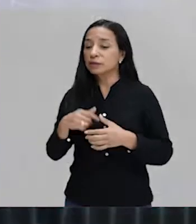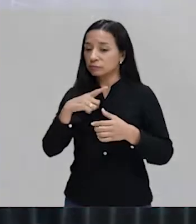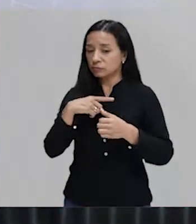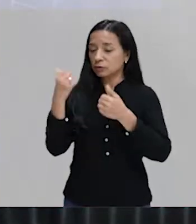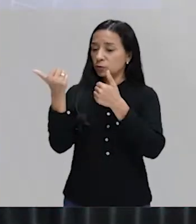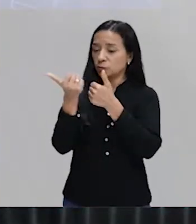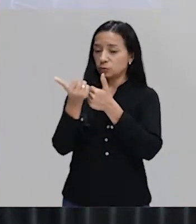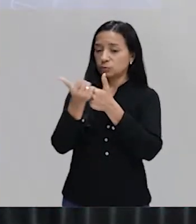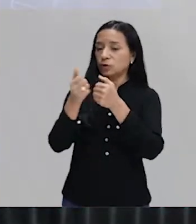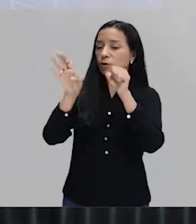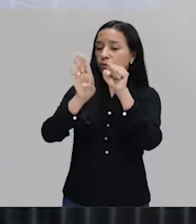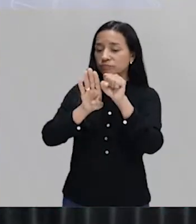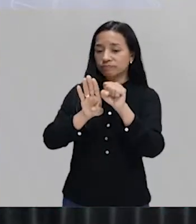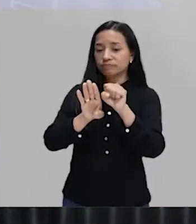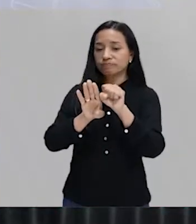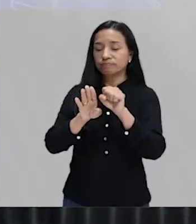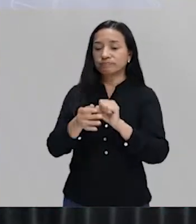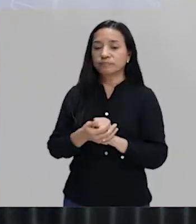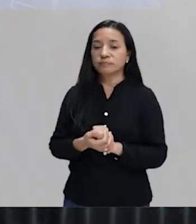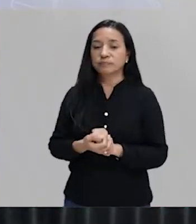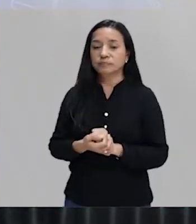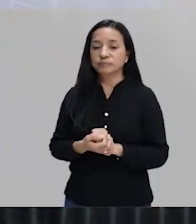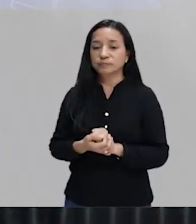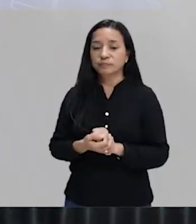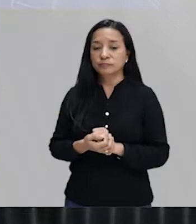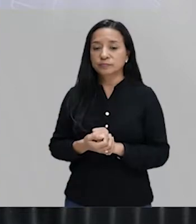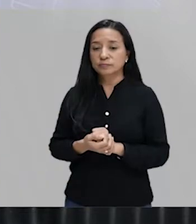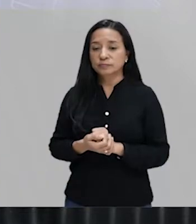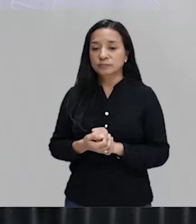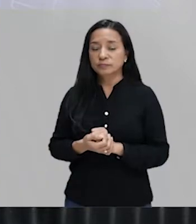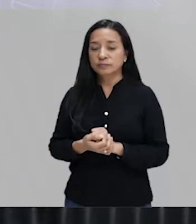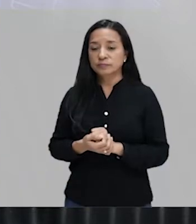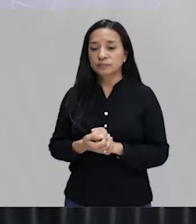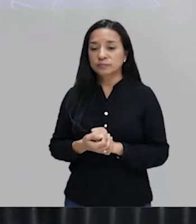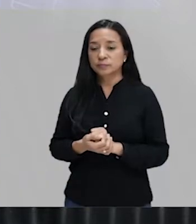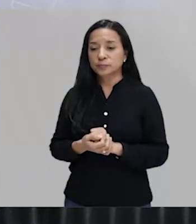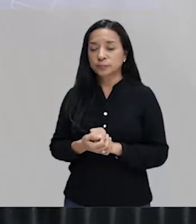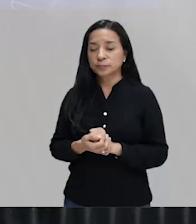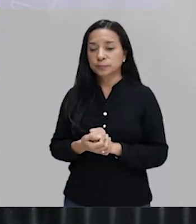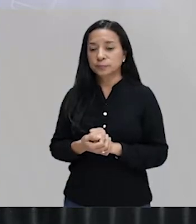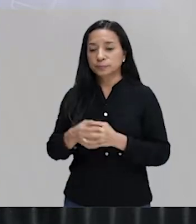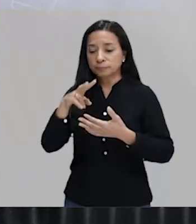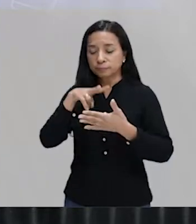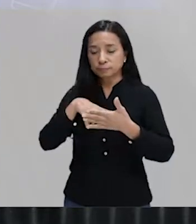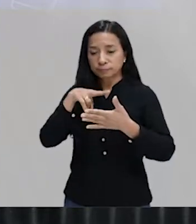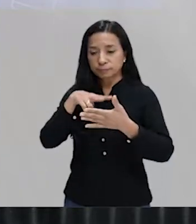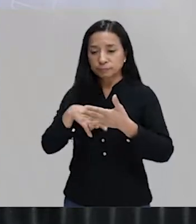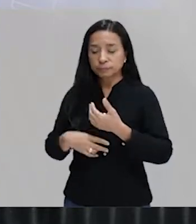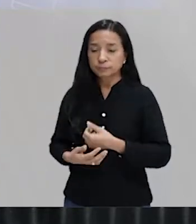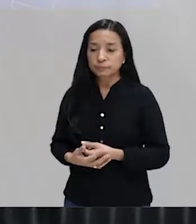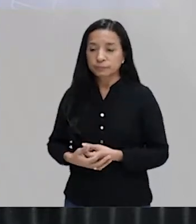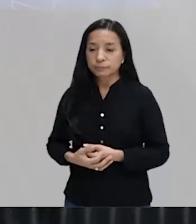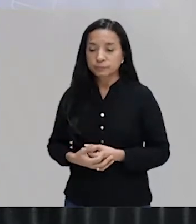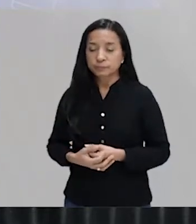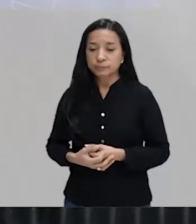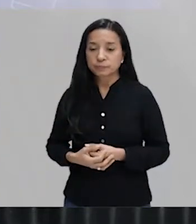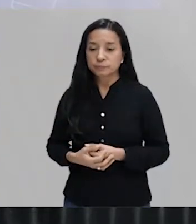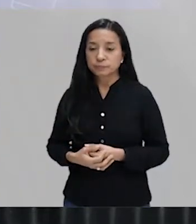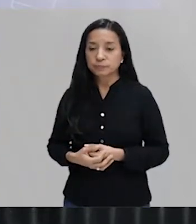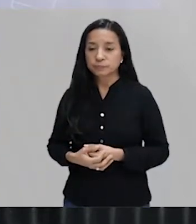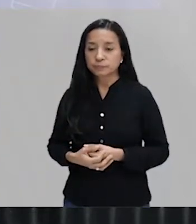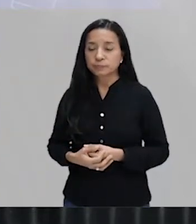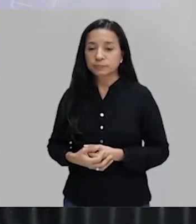um valor de substantivo. As formas invariáveis nunca assumem valor de adjetivo, apenas